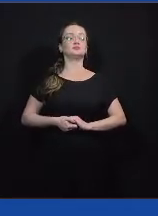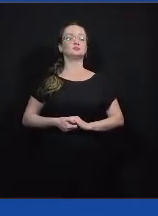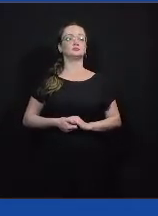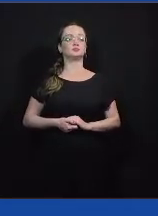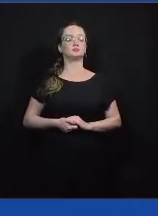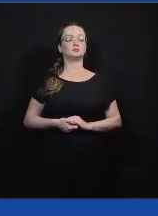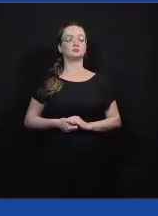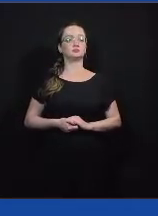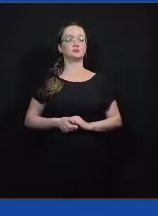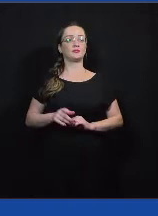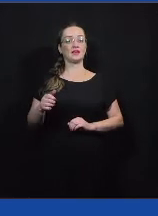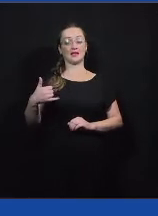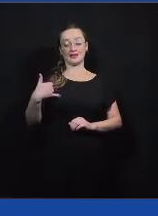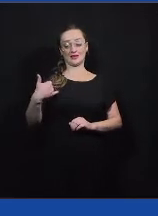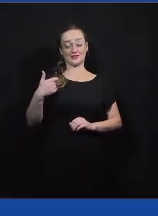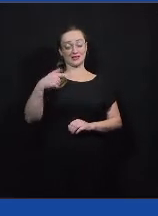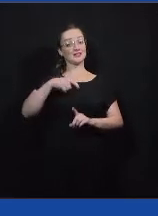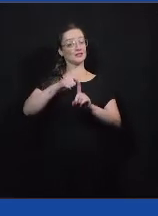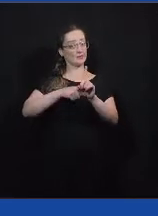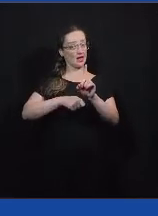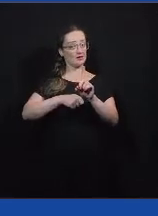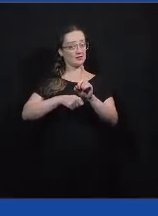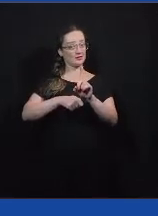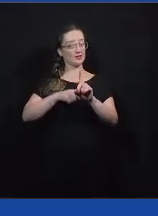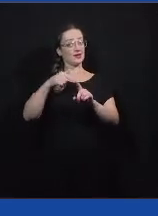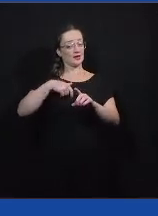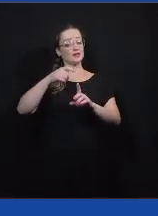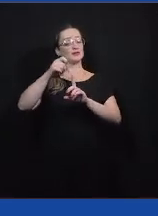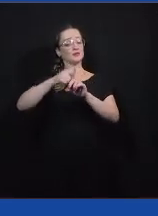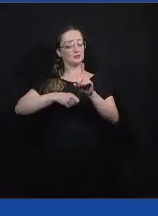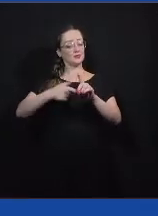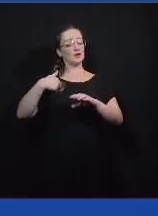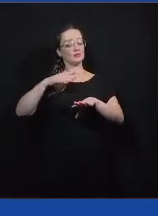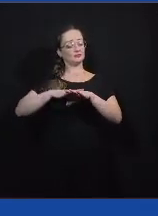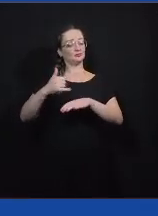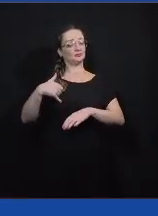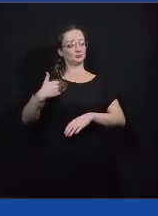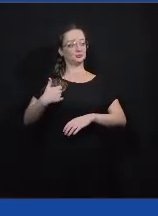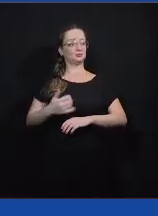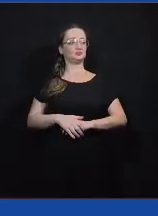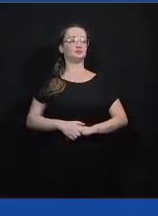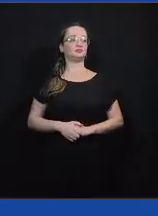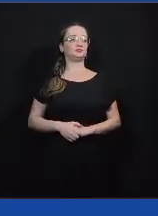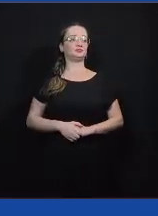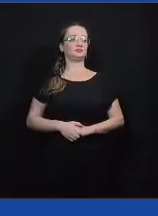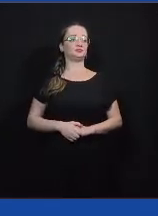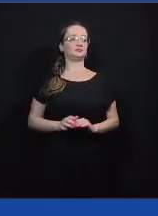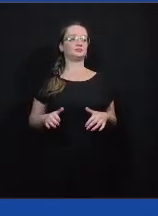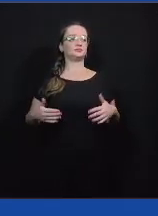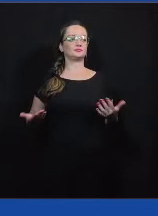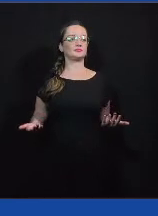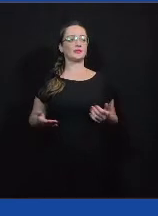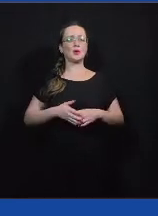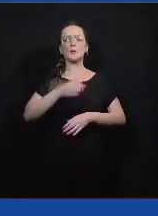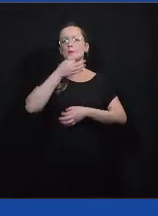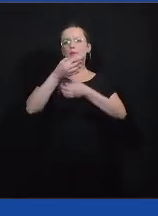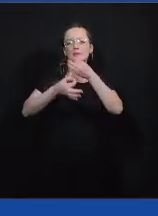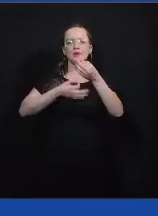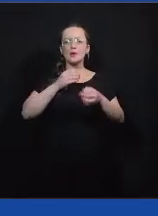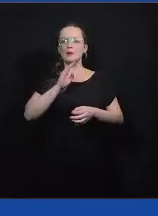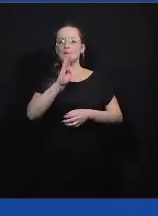e ela faz aniversário esse mês fez aniversário esse mês inclusive bom então palpites